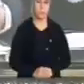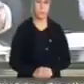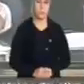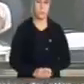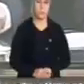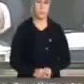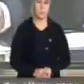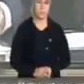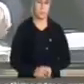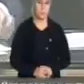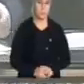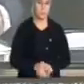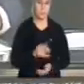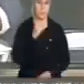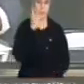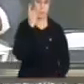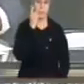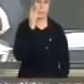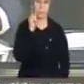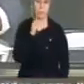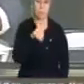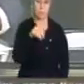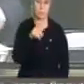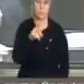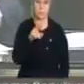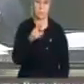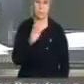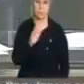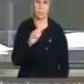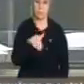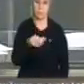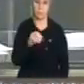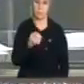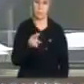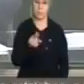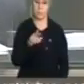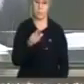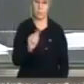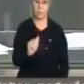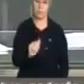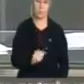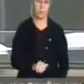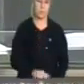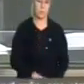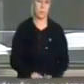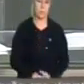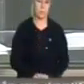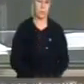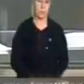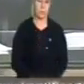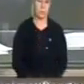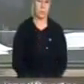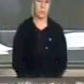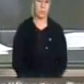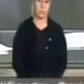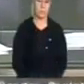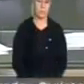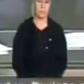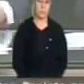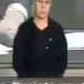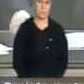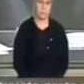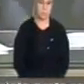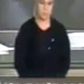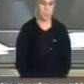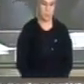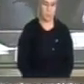Senhor presidente, André Moura como líder. Presidente, o Everton pela liderança do PDT. Tem uma fila, deputado. Presidente, Sim, pelo Brasil.